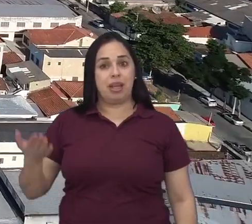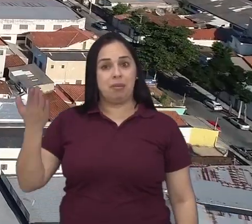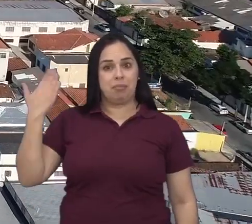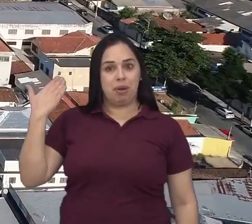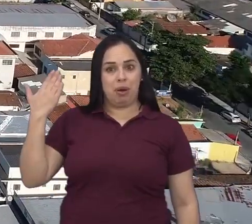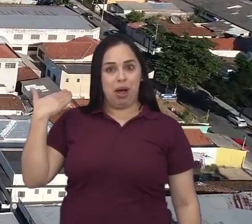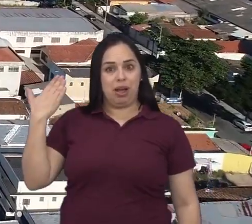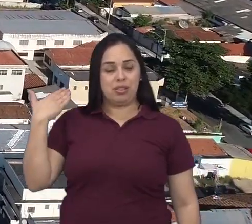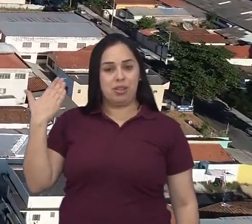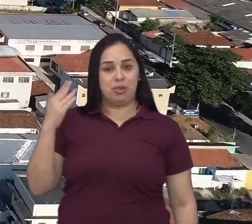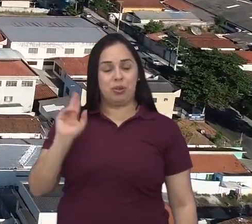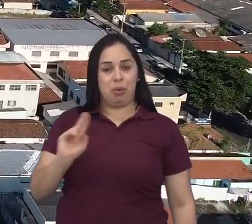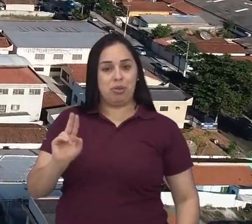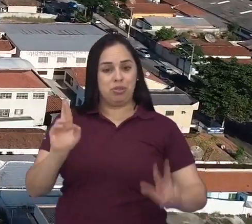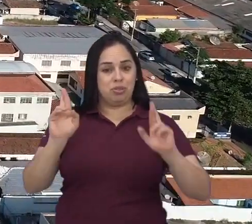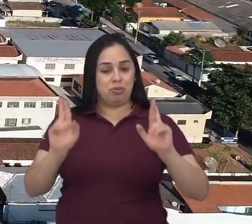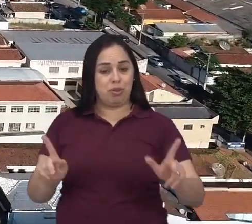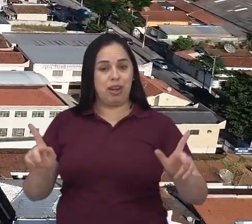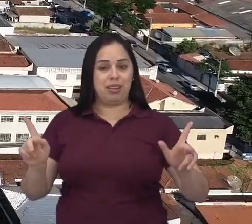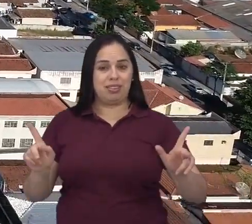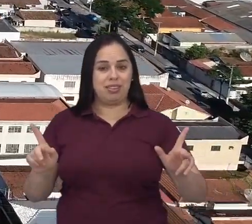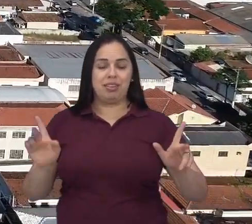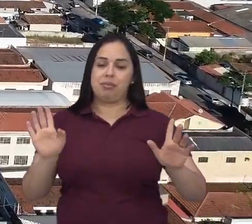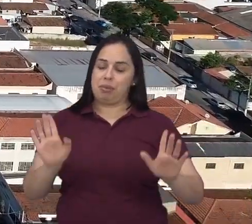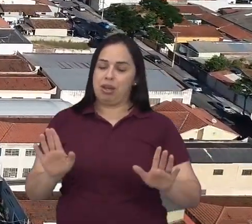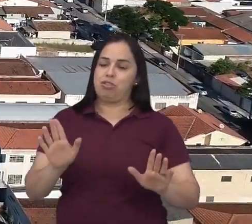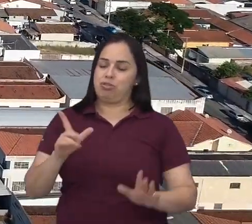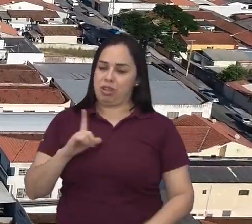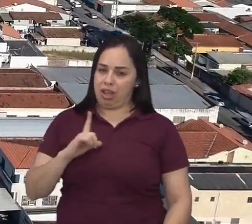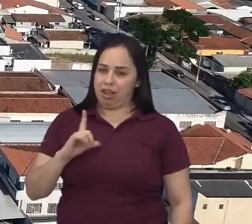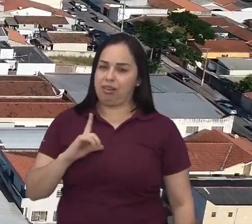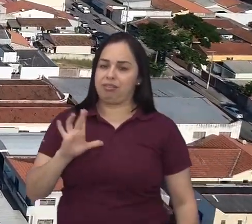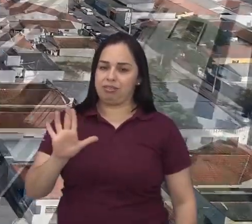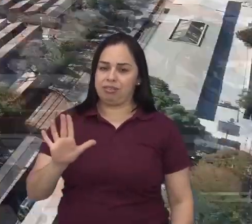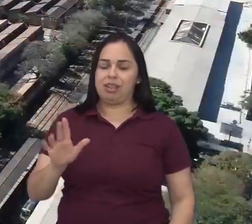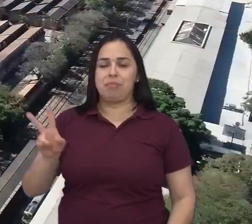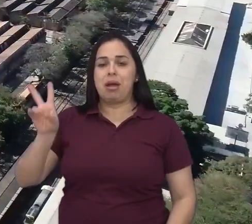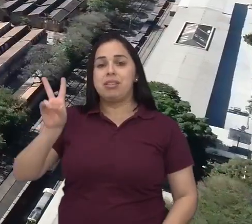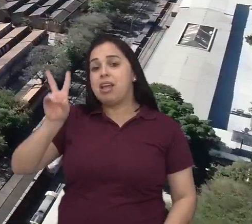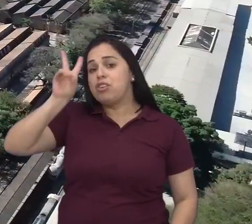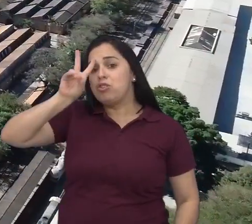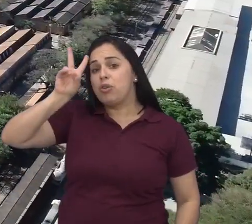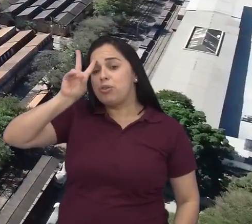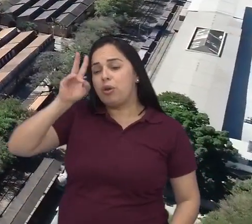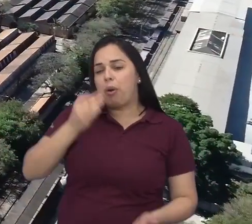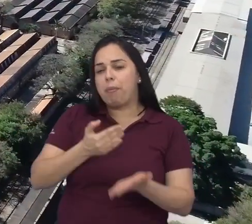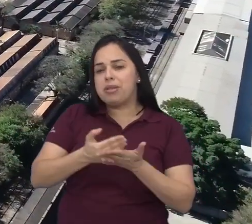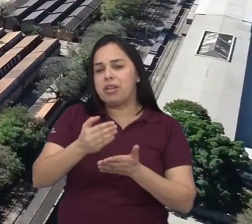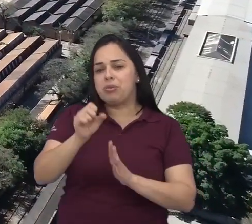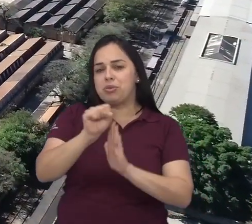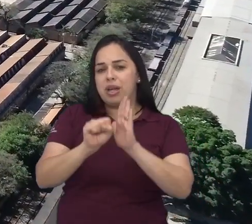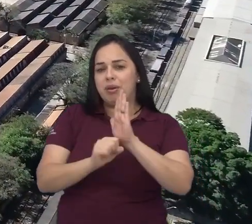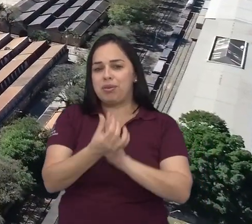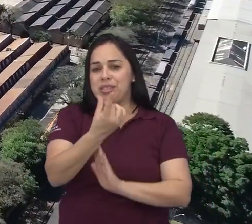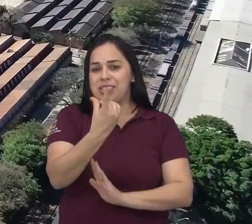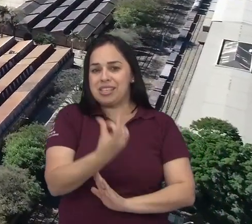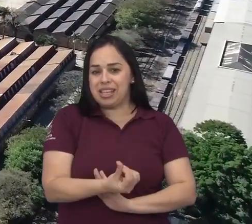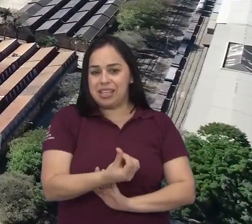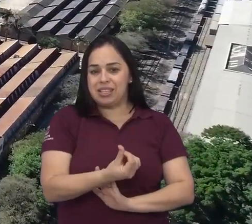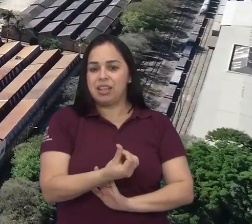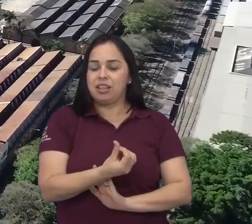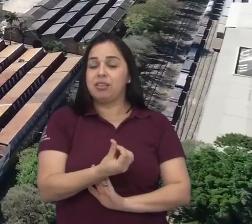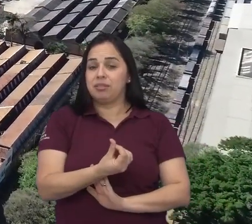Antes do nome que conhecemos hoje, a cidade teve algumas outras denominações. A história começa no fim do século